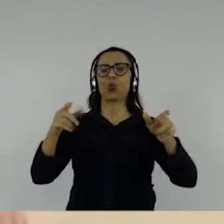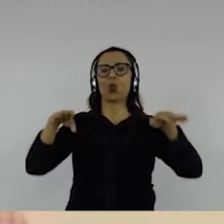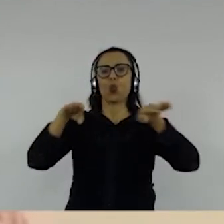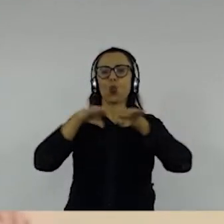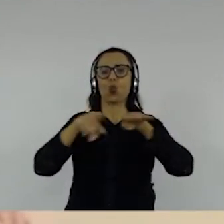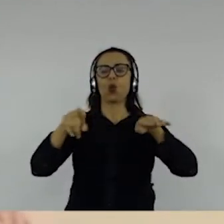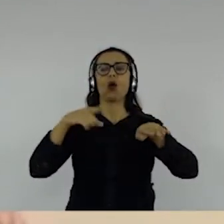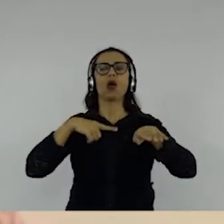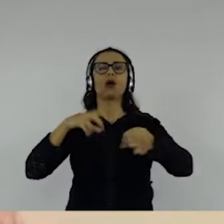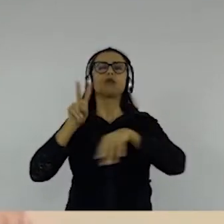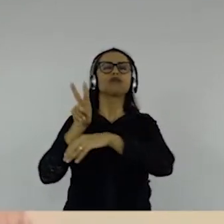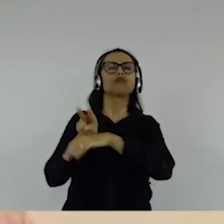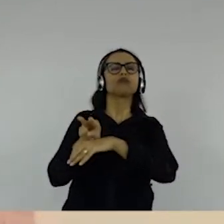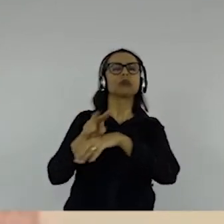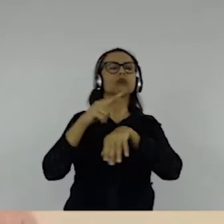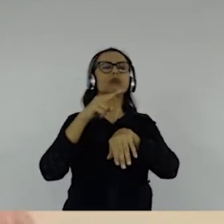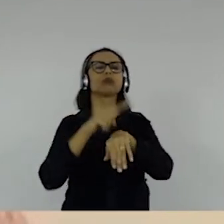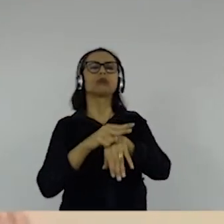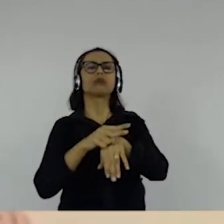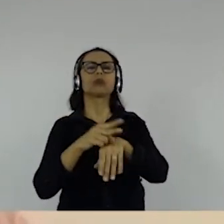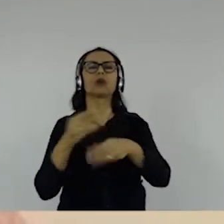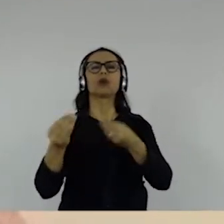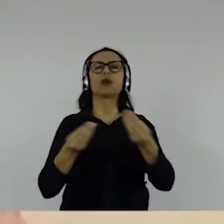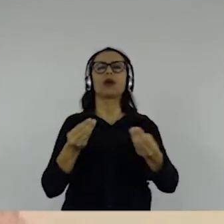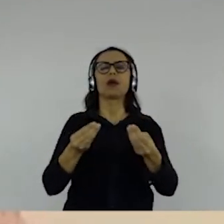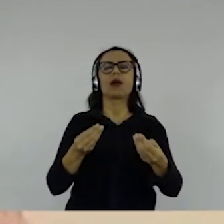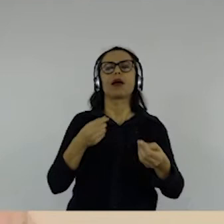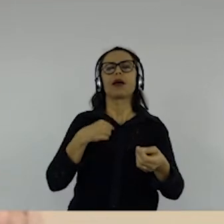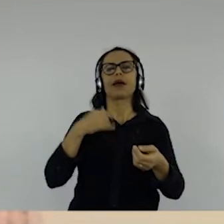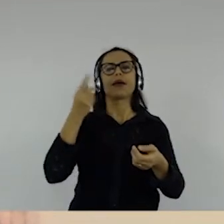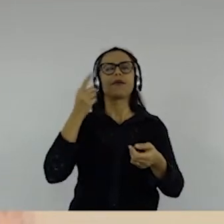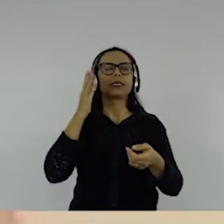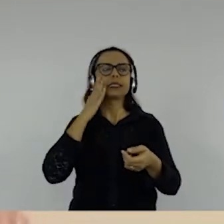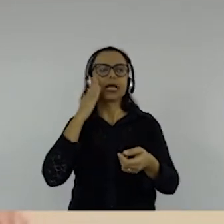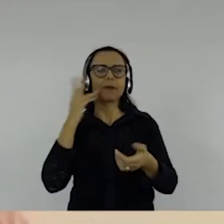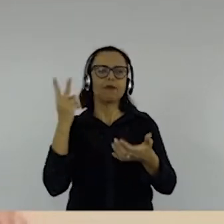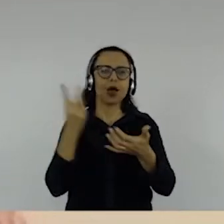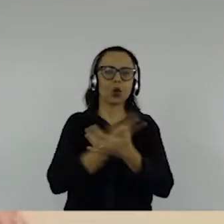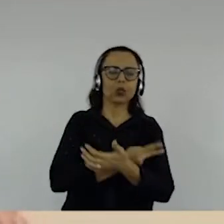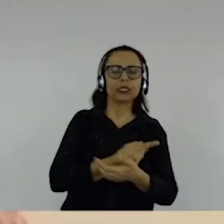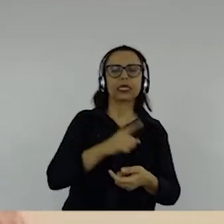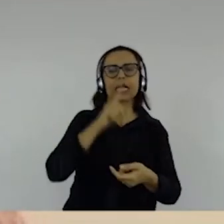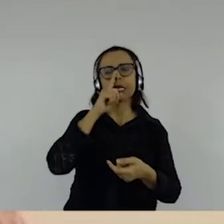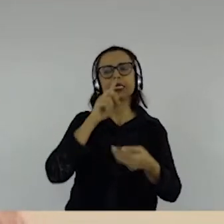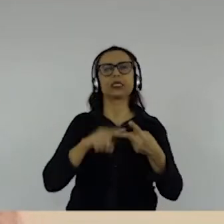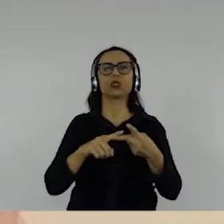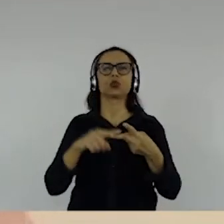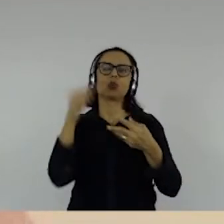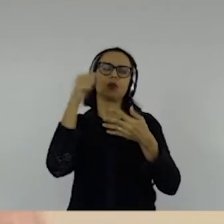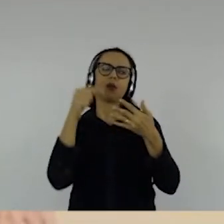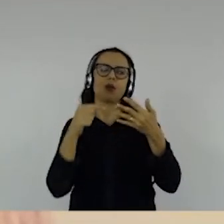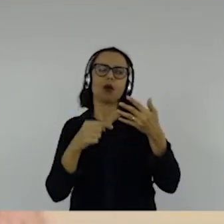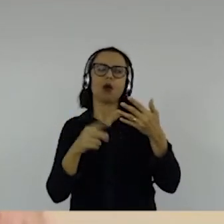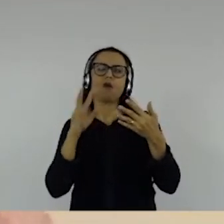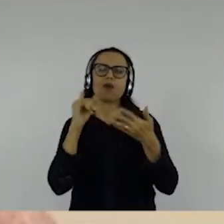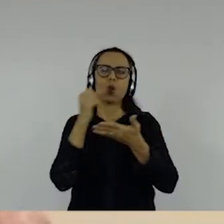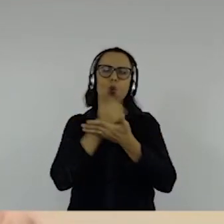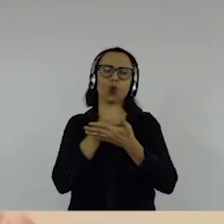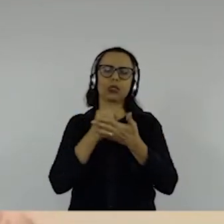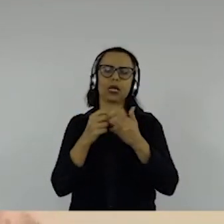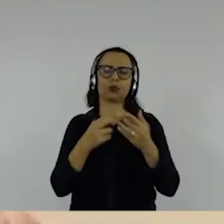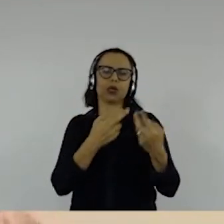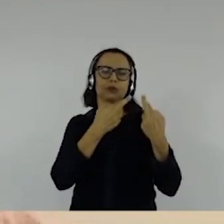espera das partes um cuidado maior na alocação de risco, na elaboração dos instrumentos contratuais. Aqui, a